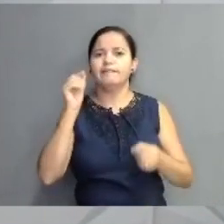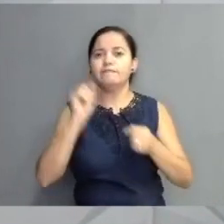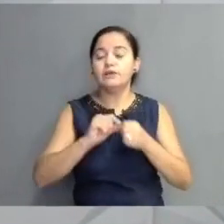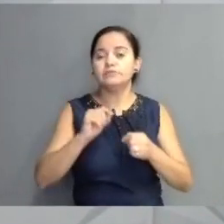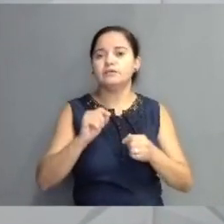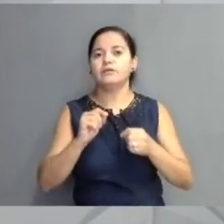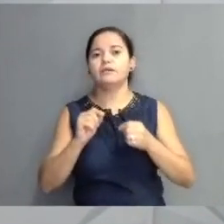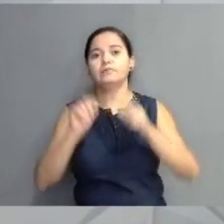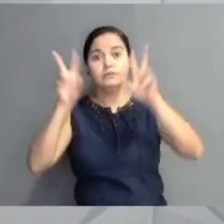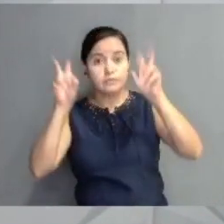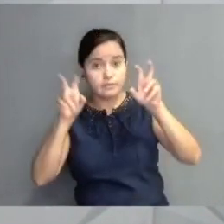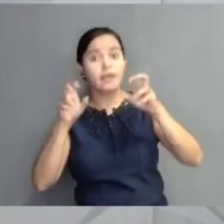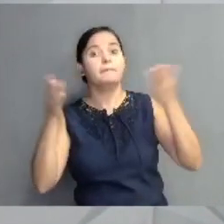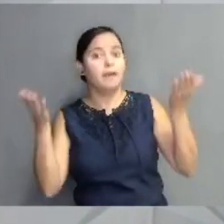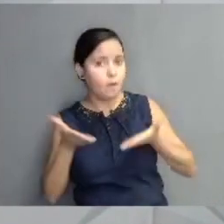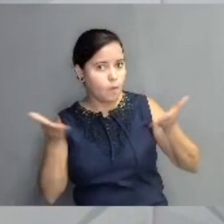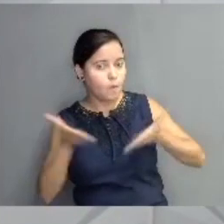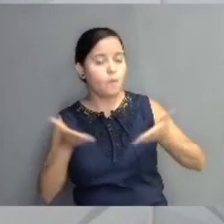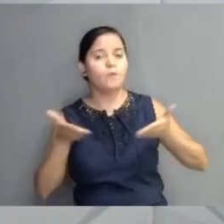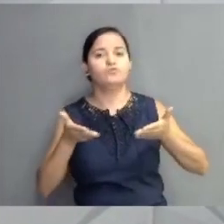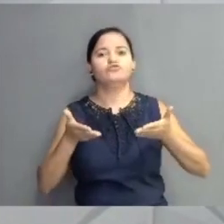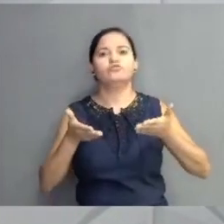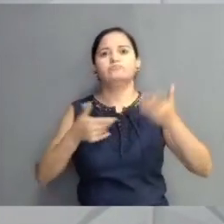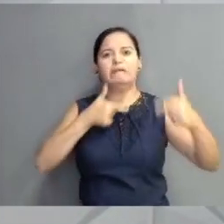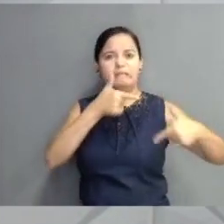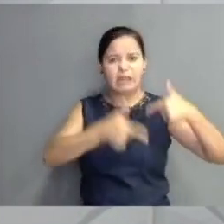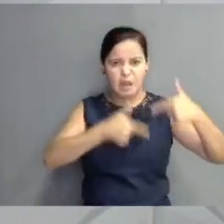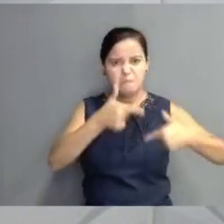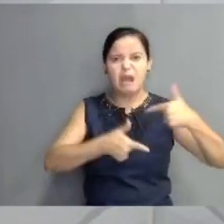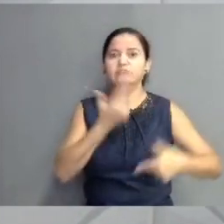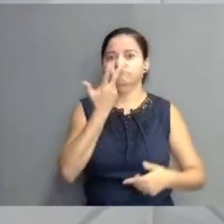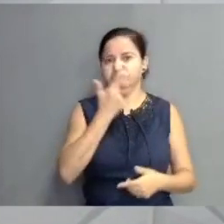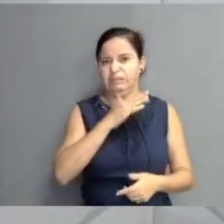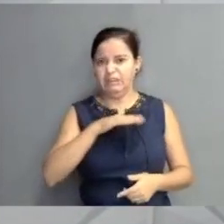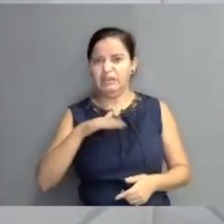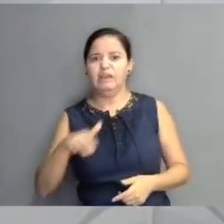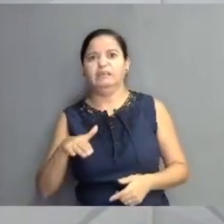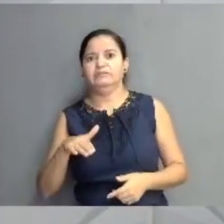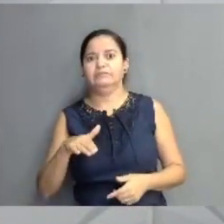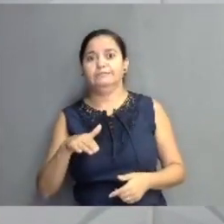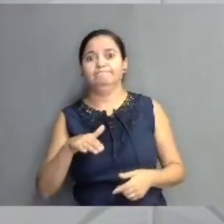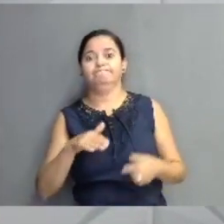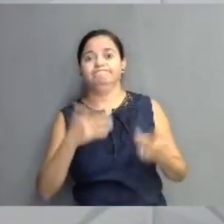que trabalhamos hoje, né? O trabalho infantil como forma de exploração,